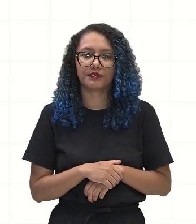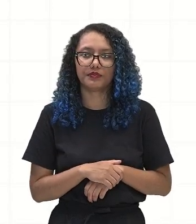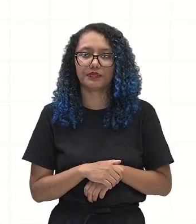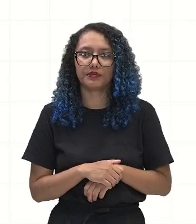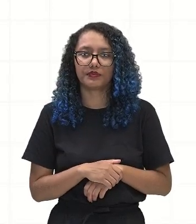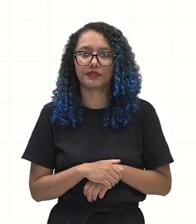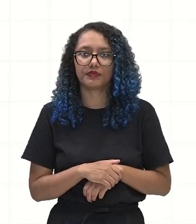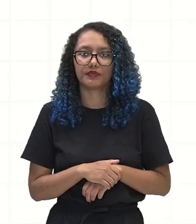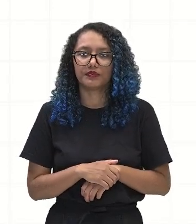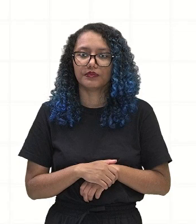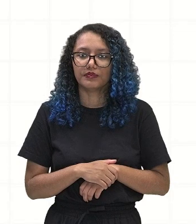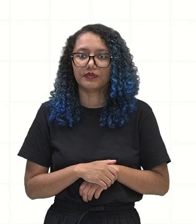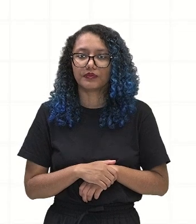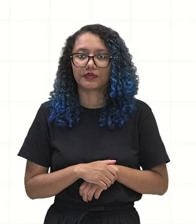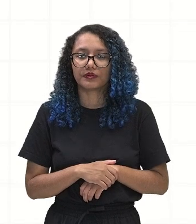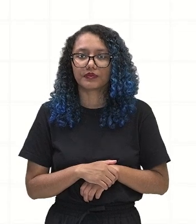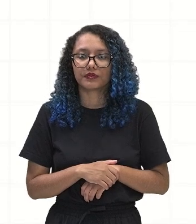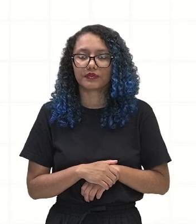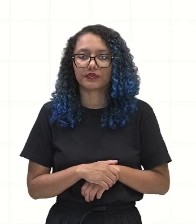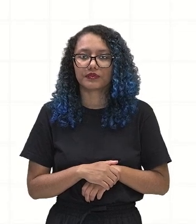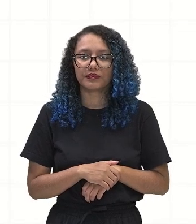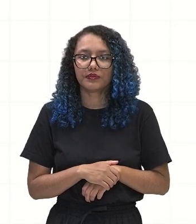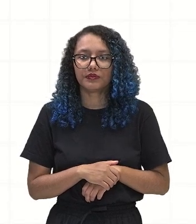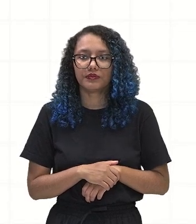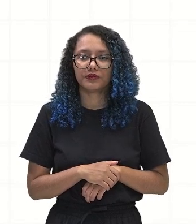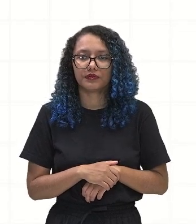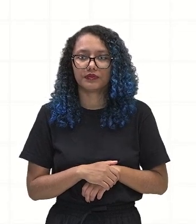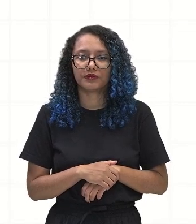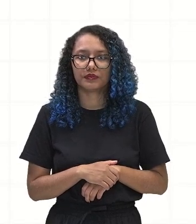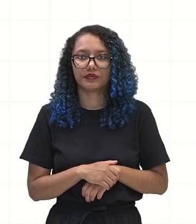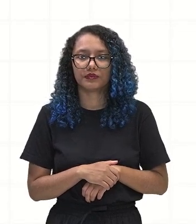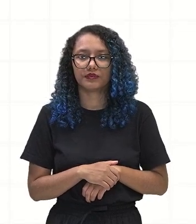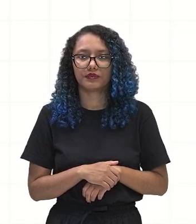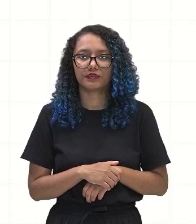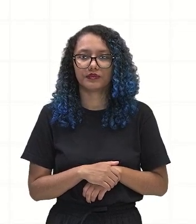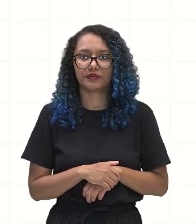Muito bem. Então,